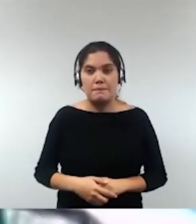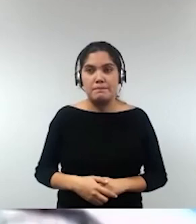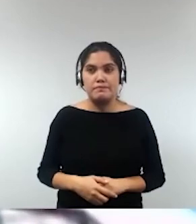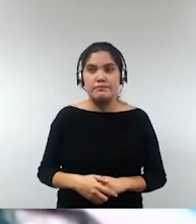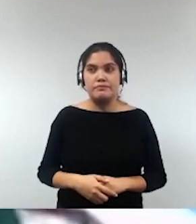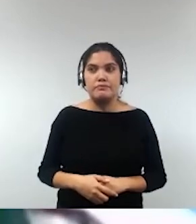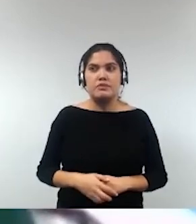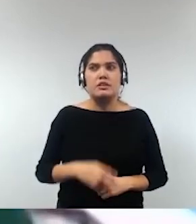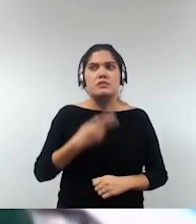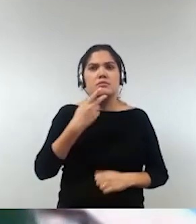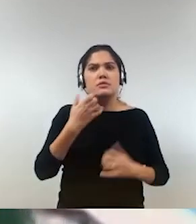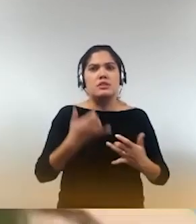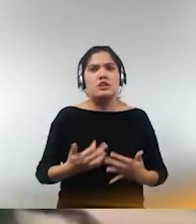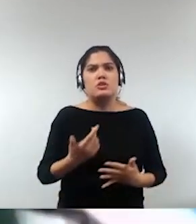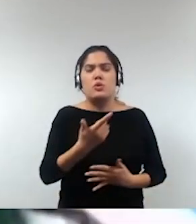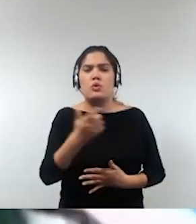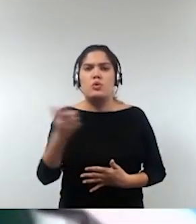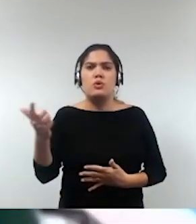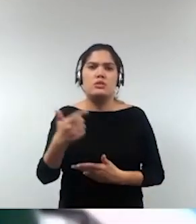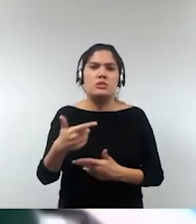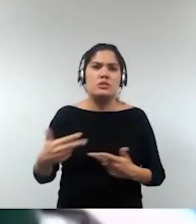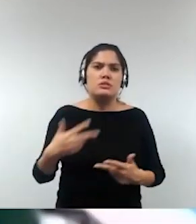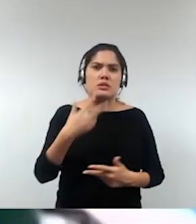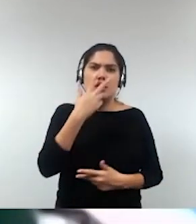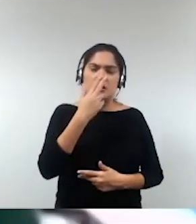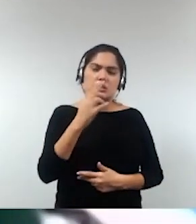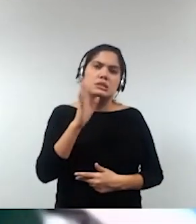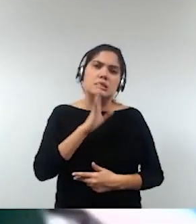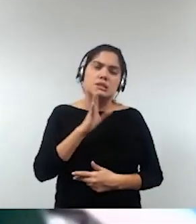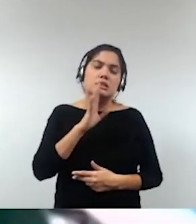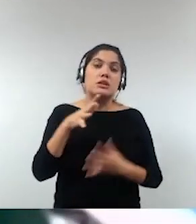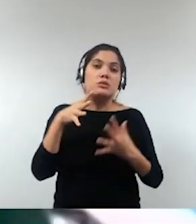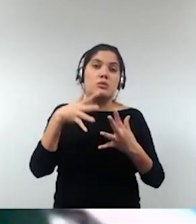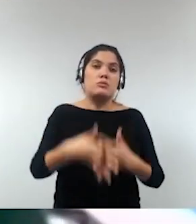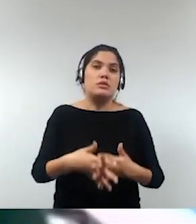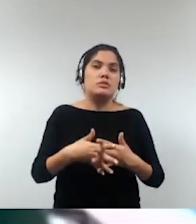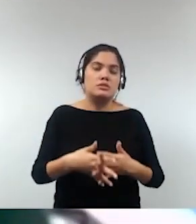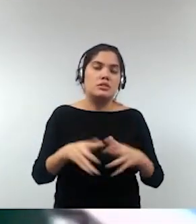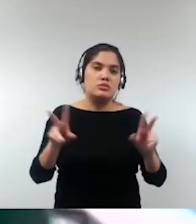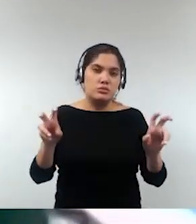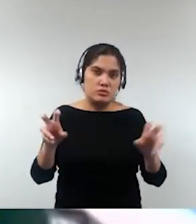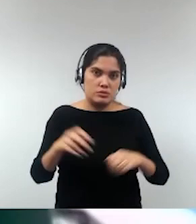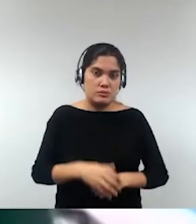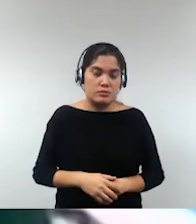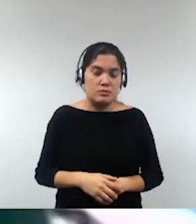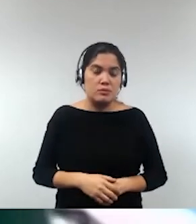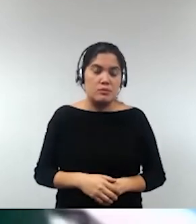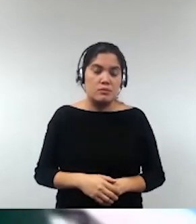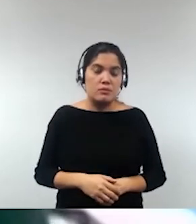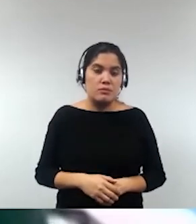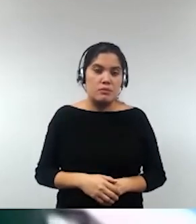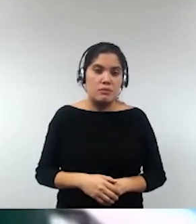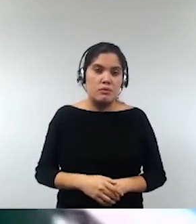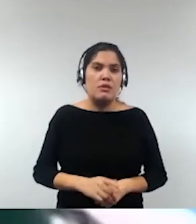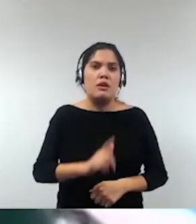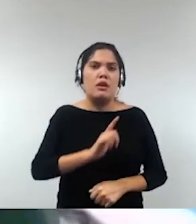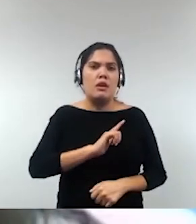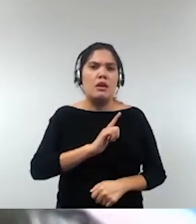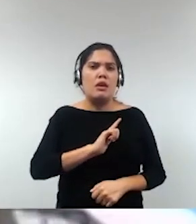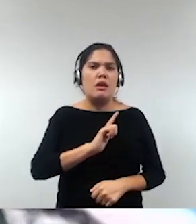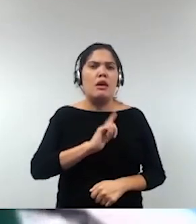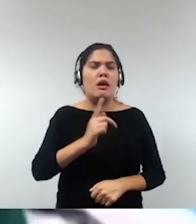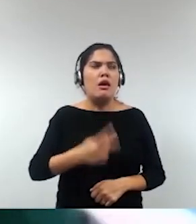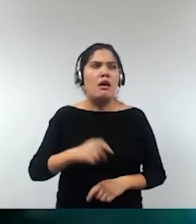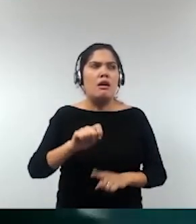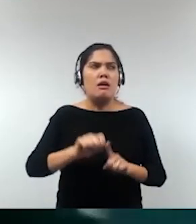de um outro grande case, que eu acho que, em termos de complexidade, Eric, a gente tem, nesse mês